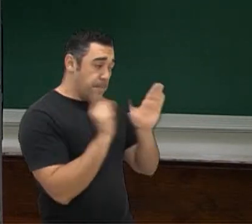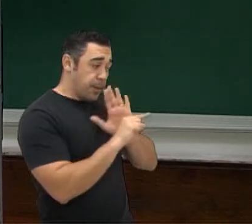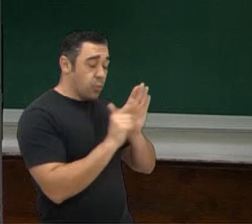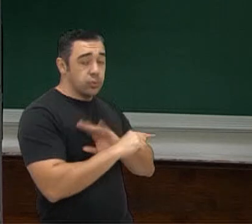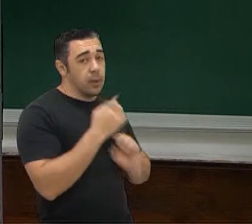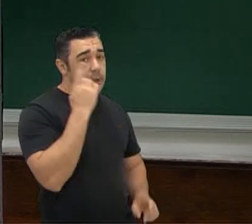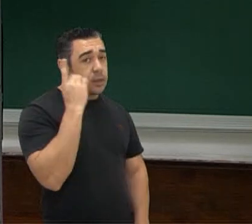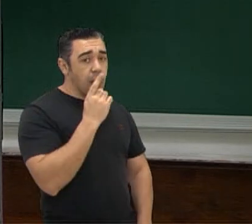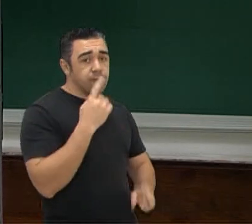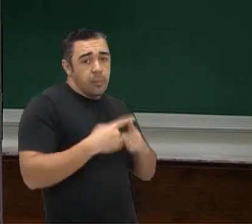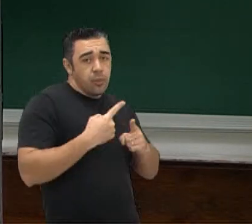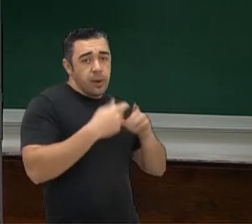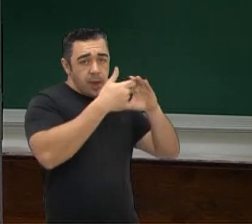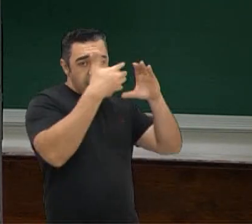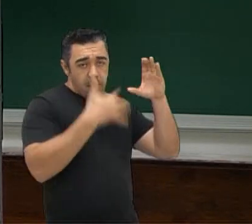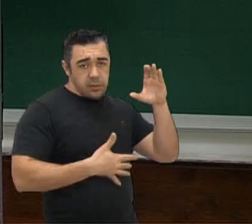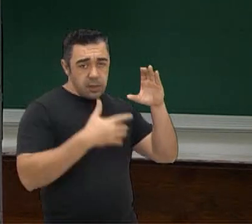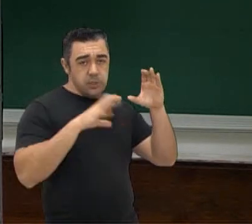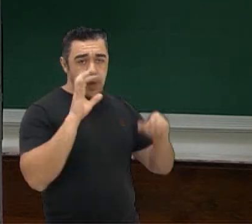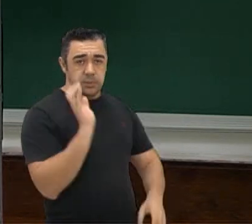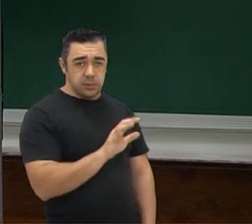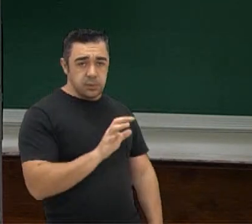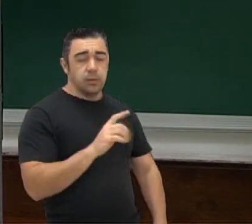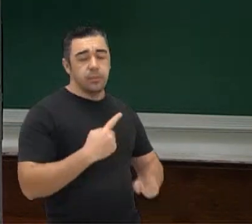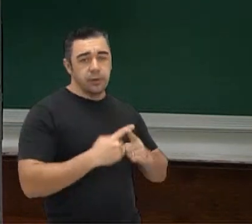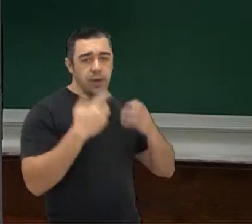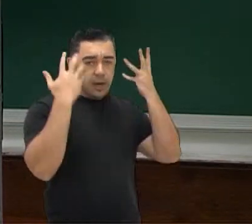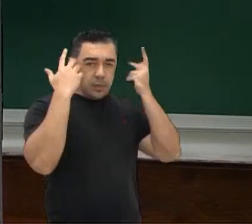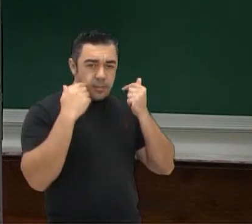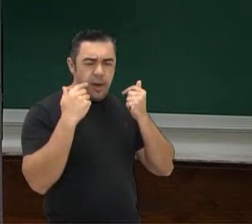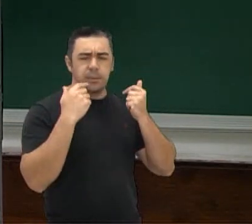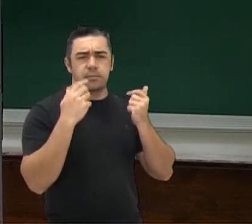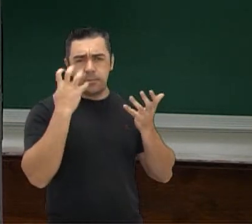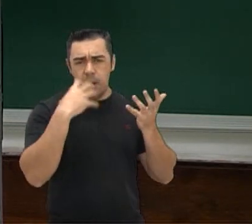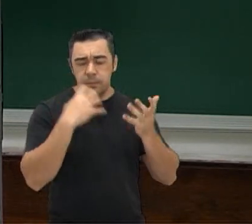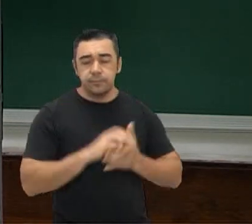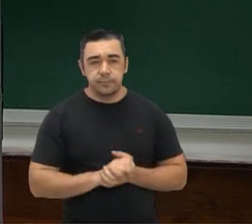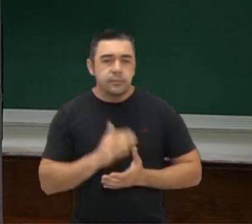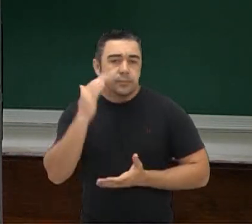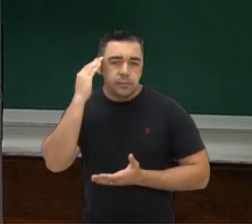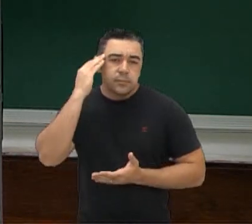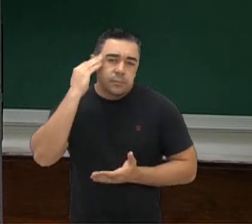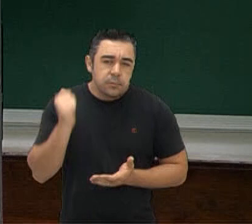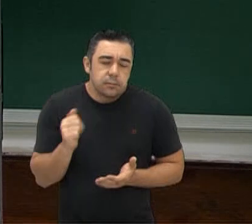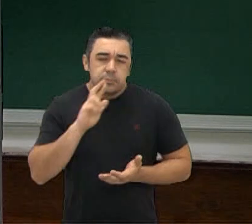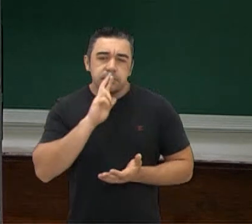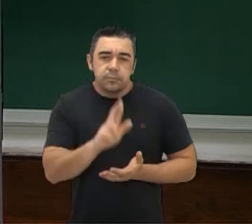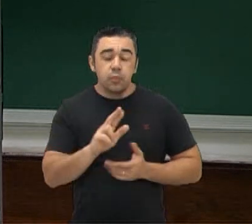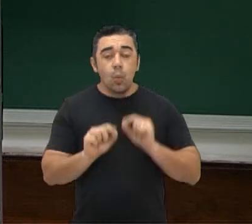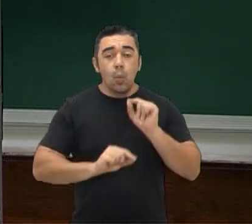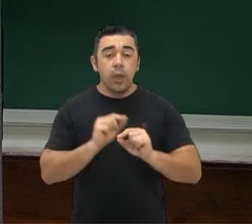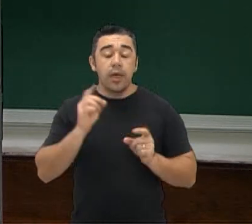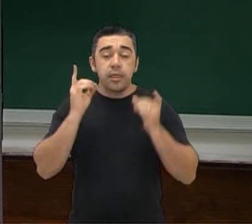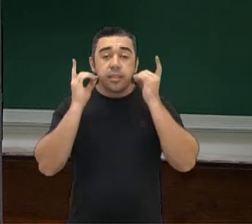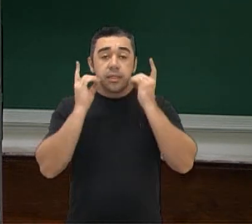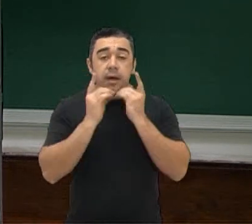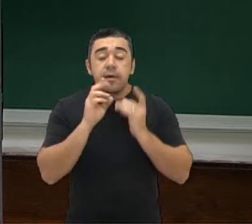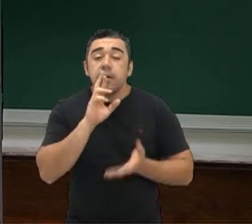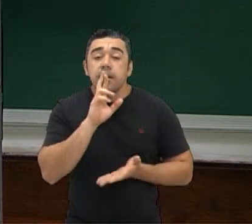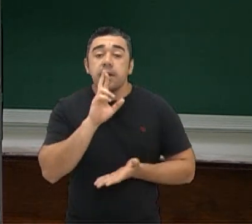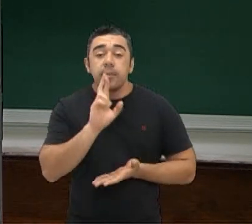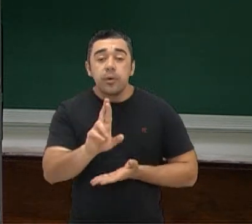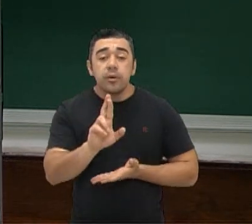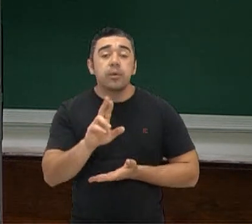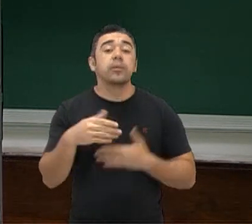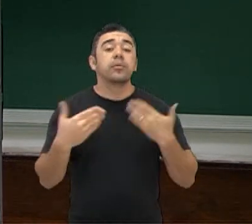Darwin por que tem essas características que os animais estão revoltados ali. A gente sabe a resposta. O que Darwin diria para eles? Qual o motivo